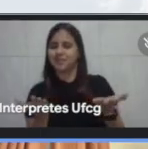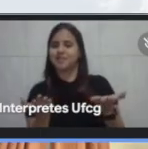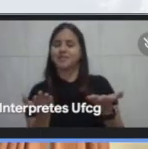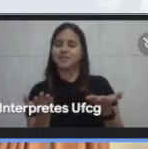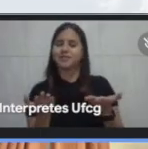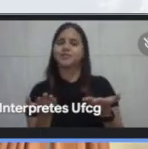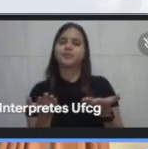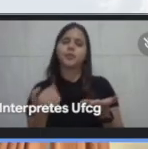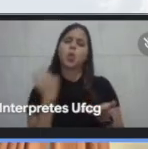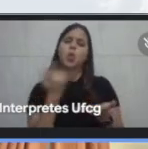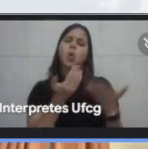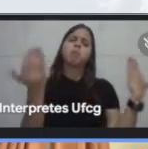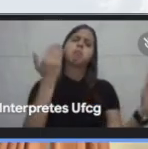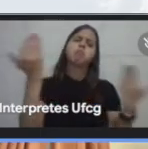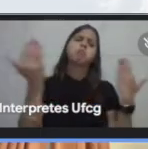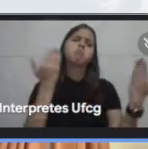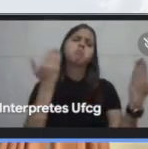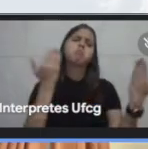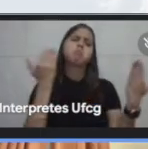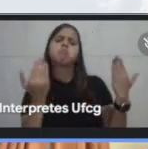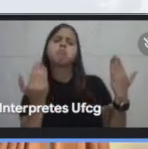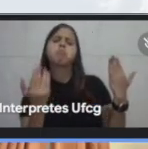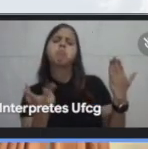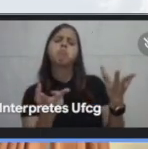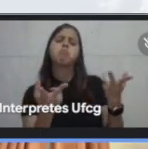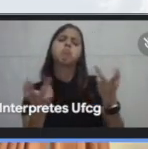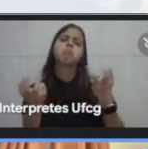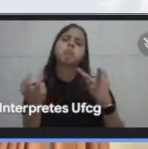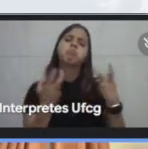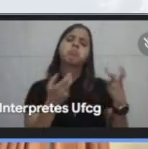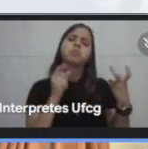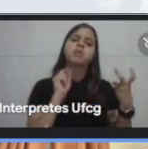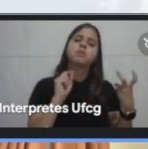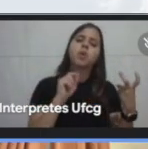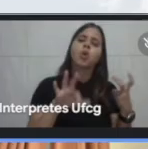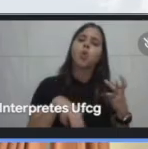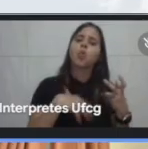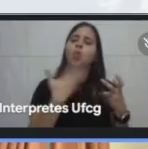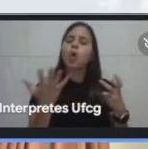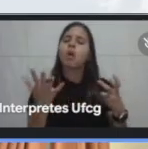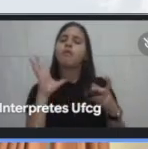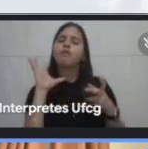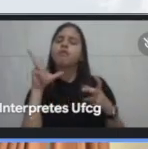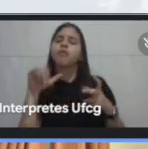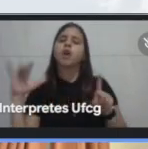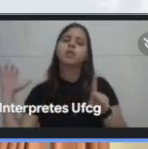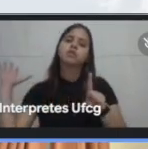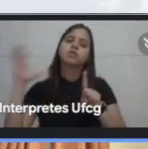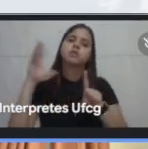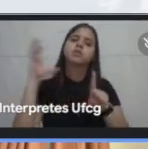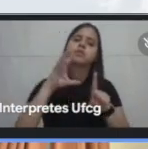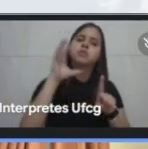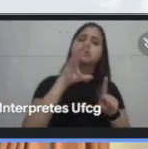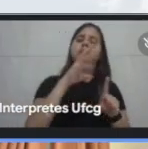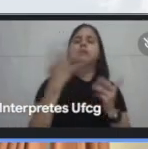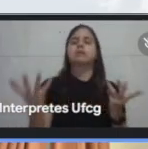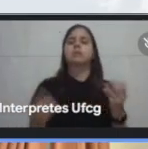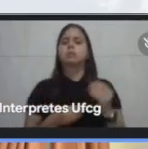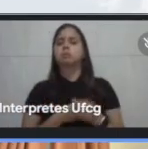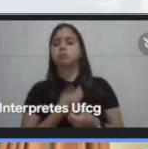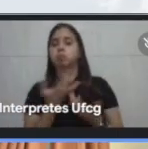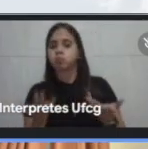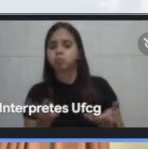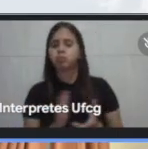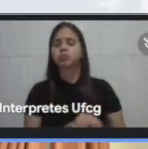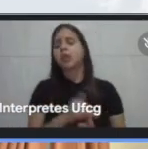essa variação, a gente fez uma sobreposição das 4 variáveis e viu quais variáveis influenciavam mais ou menos por setor. Então, por exemplo, se